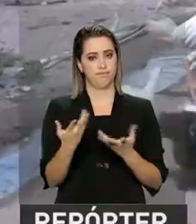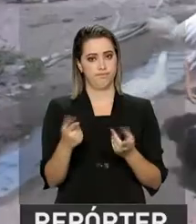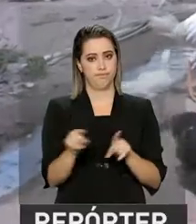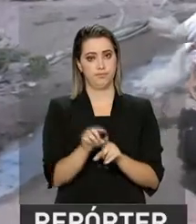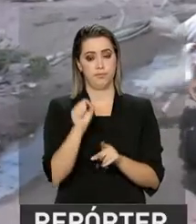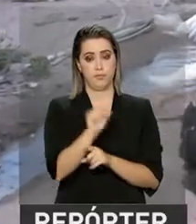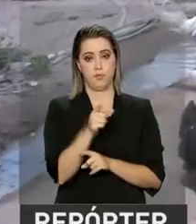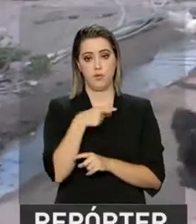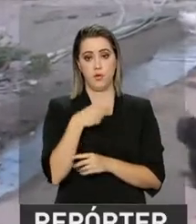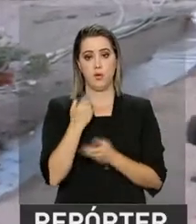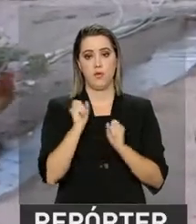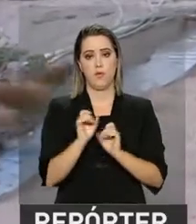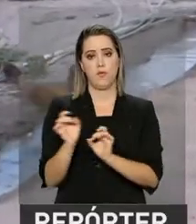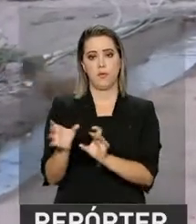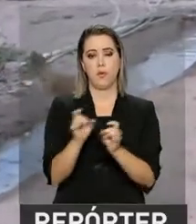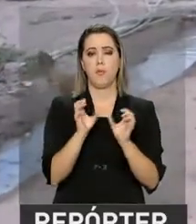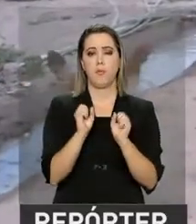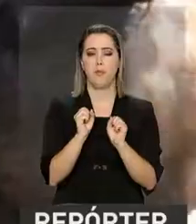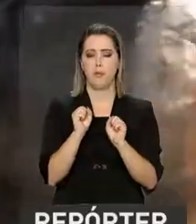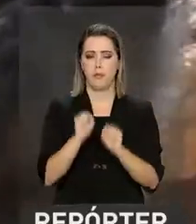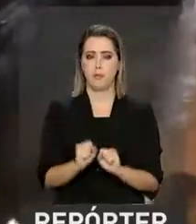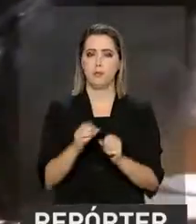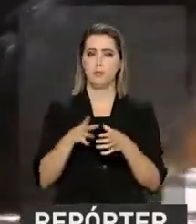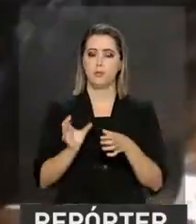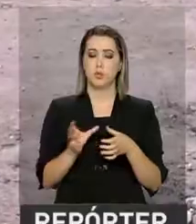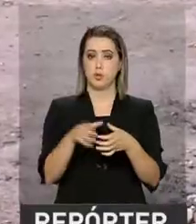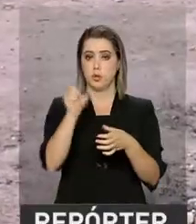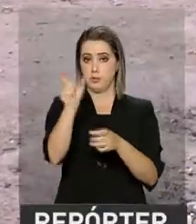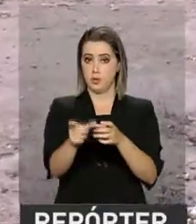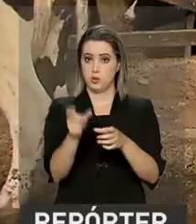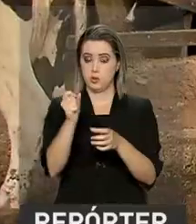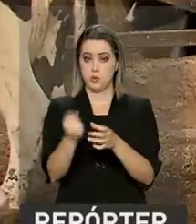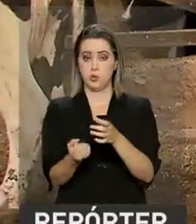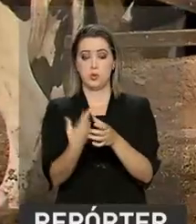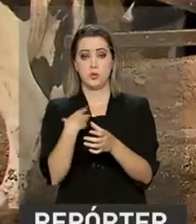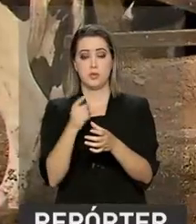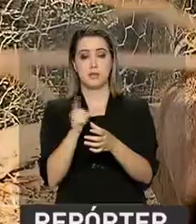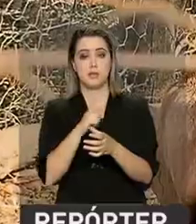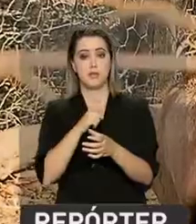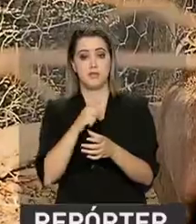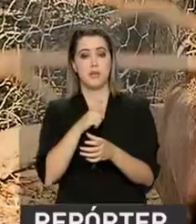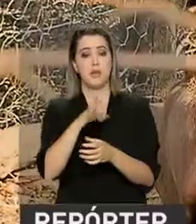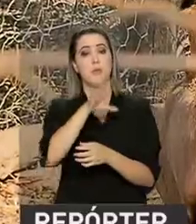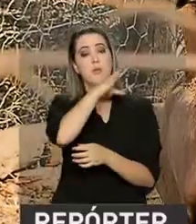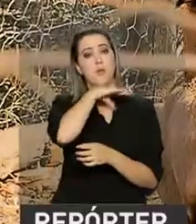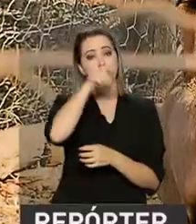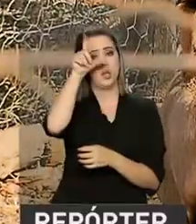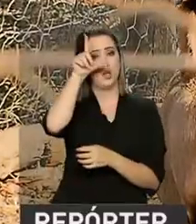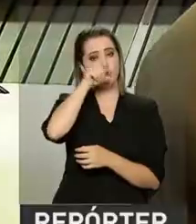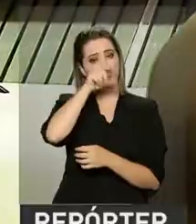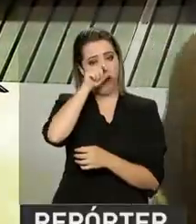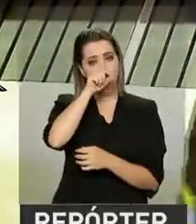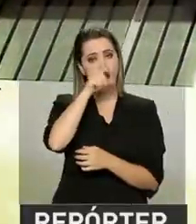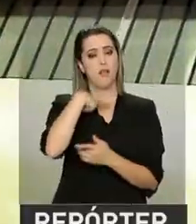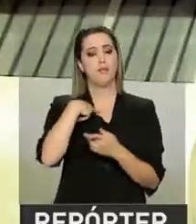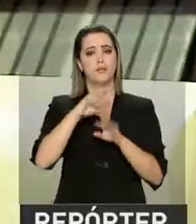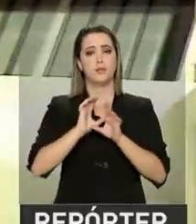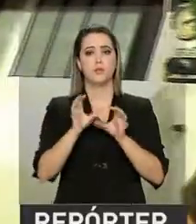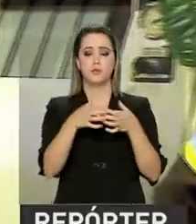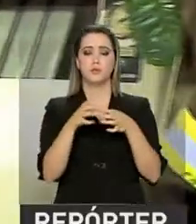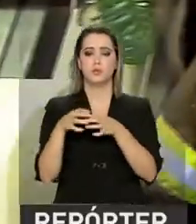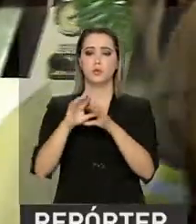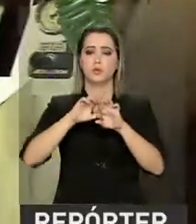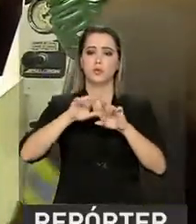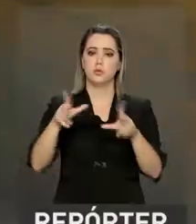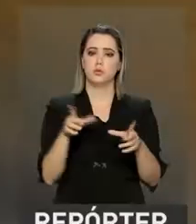balcão permite que pequenos criadores de aves suínos bovinos entre outros incluindo micro indústrias